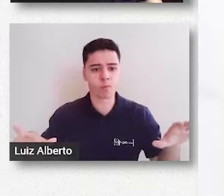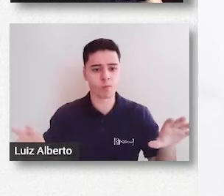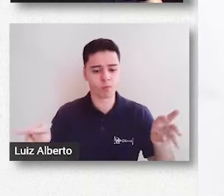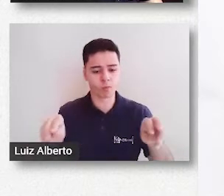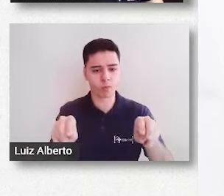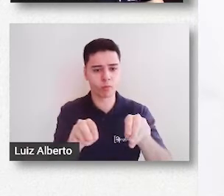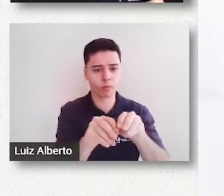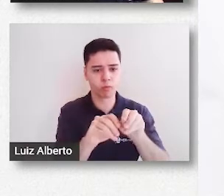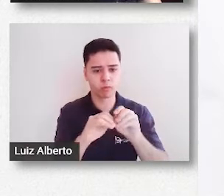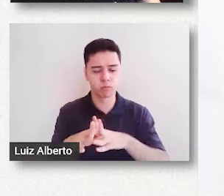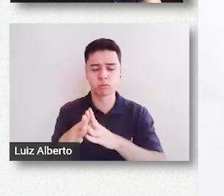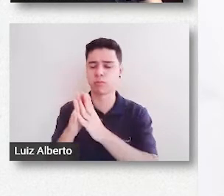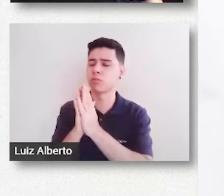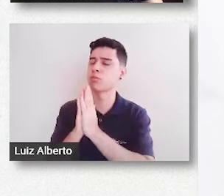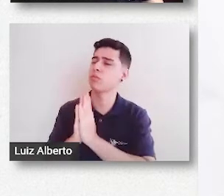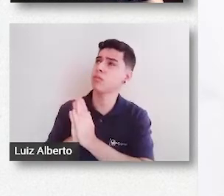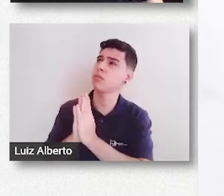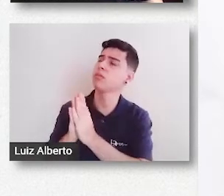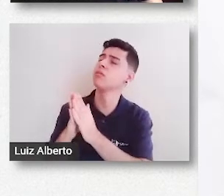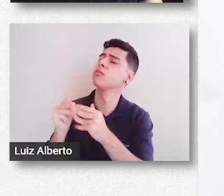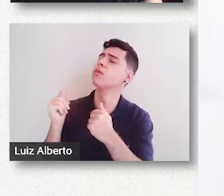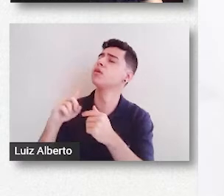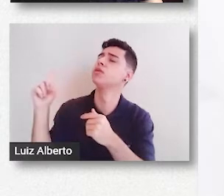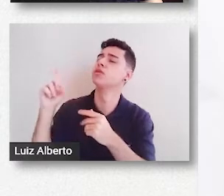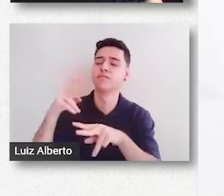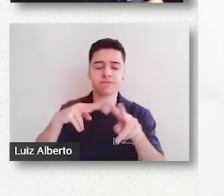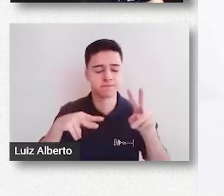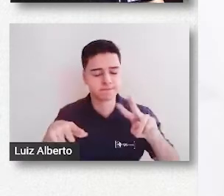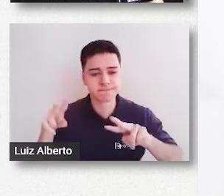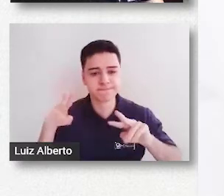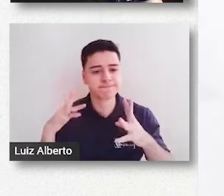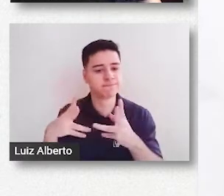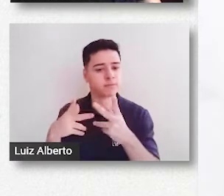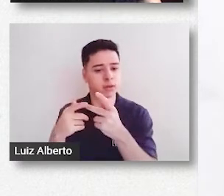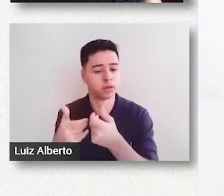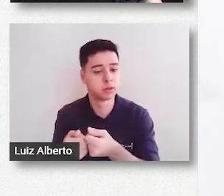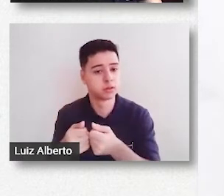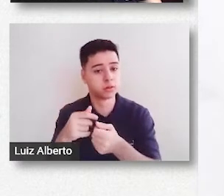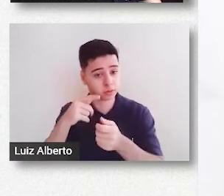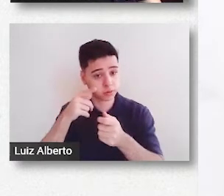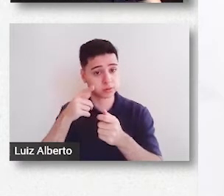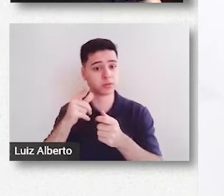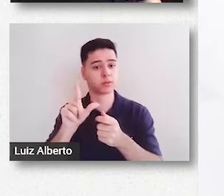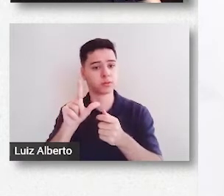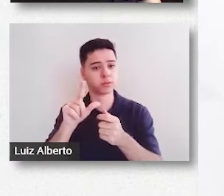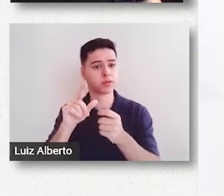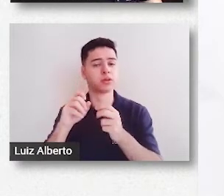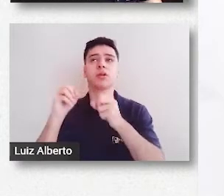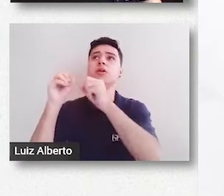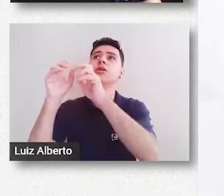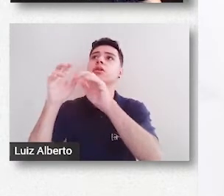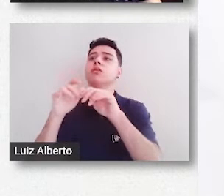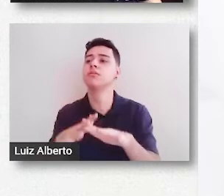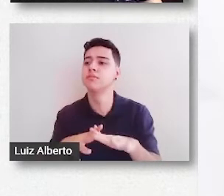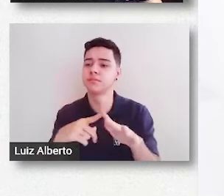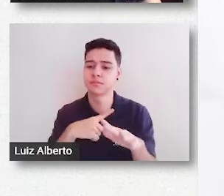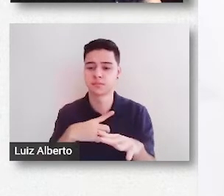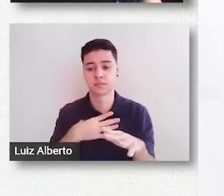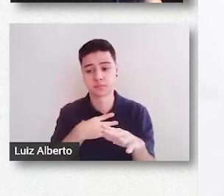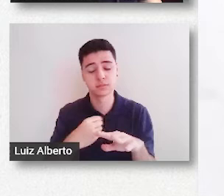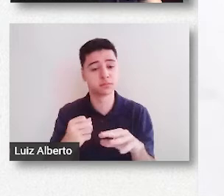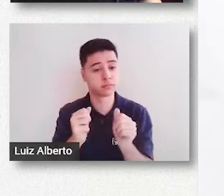orando, jejuando, meditando, né, para que ele alcançasse essa graça de ter um filho junto com